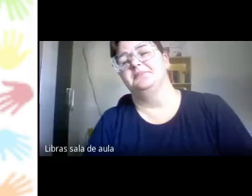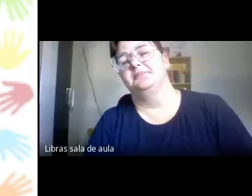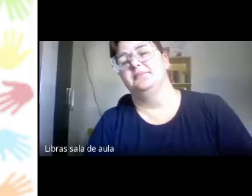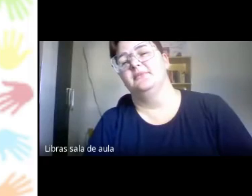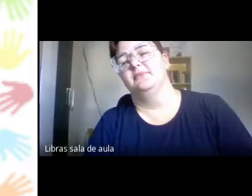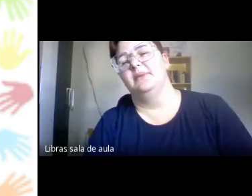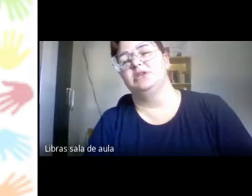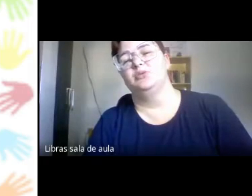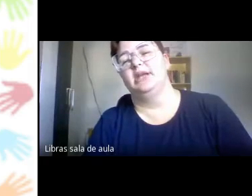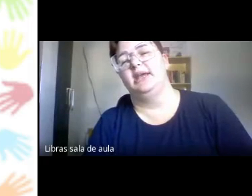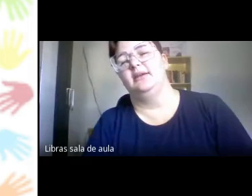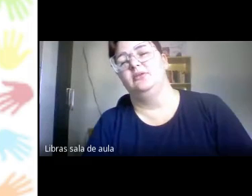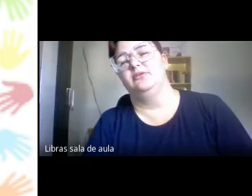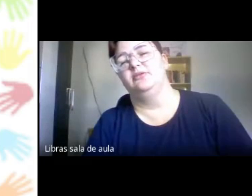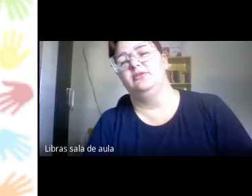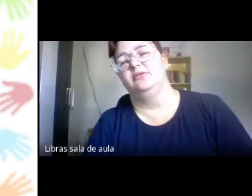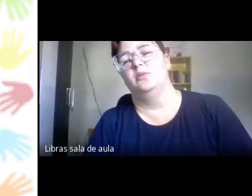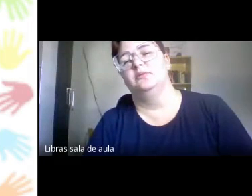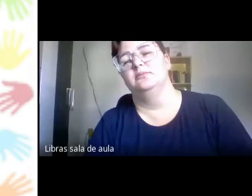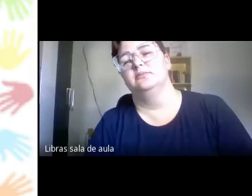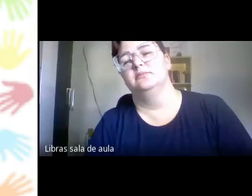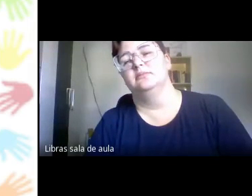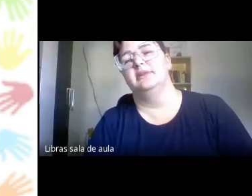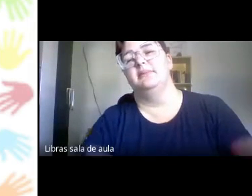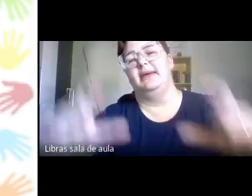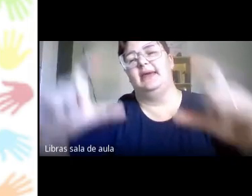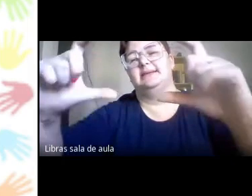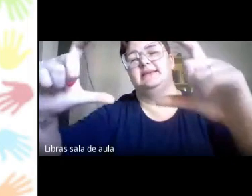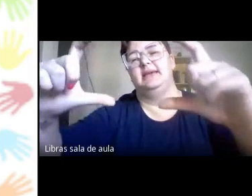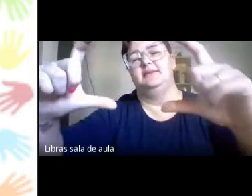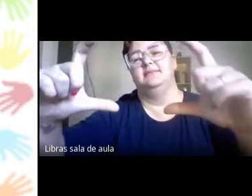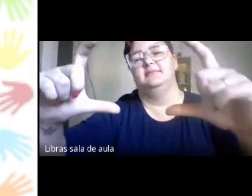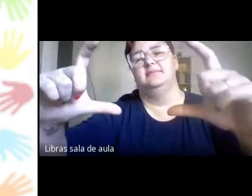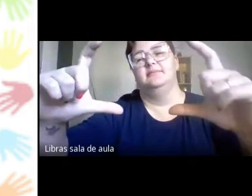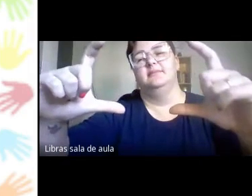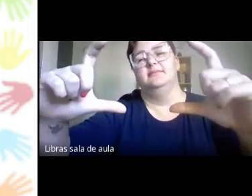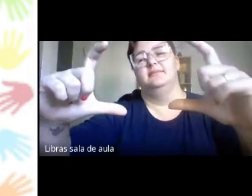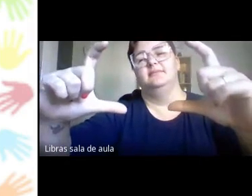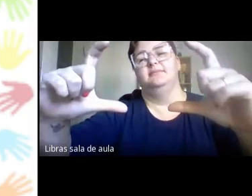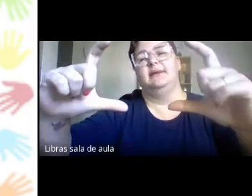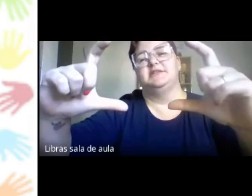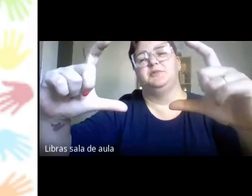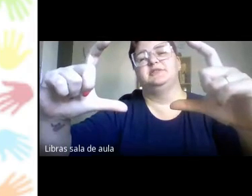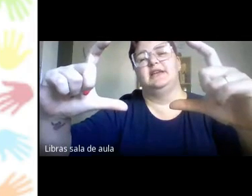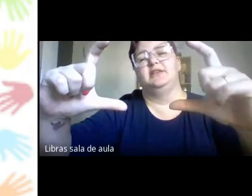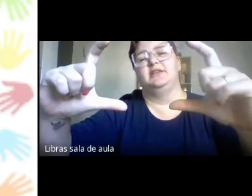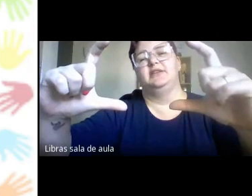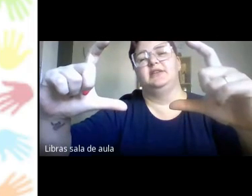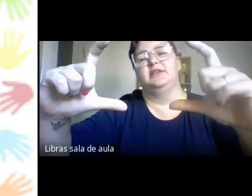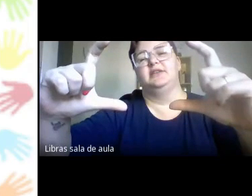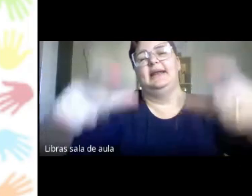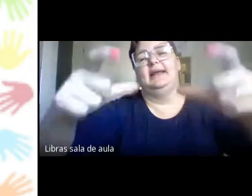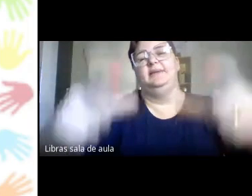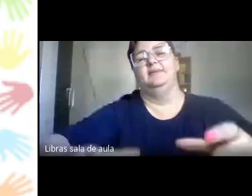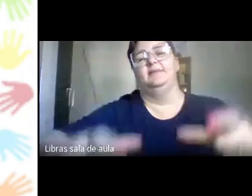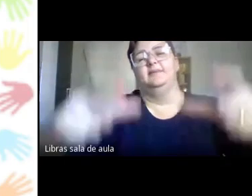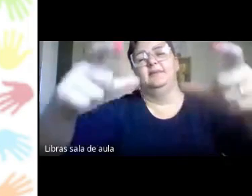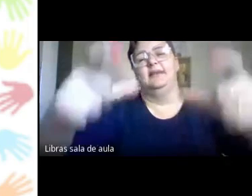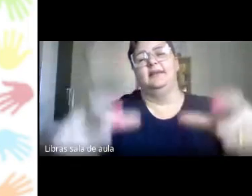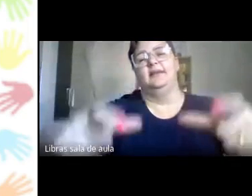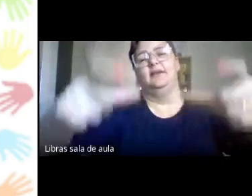Karina, me ajuda aí. Tu faz como? Também assim? Mais pro C do que pro L, né?